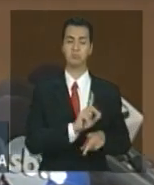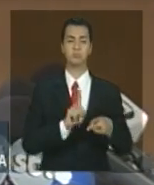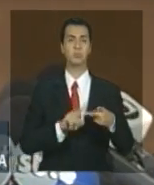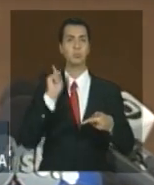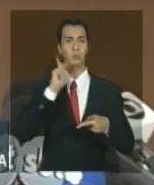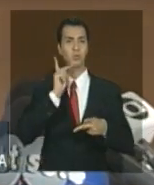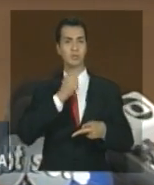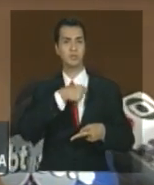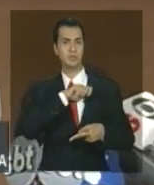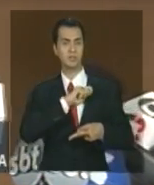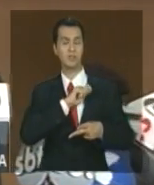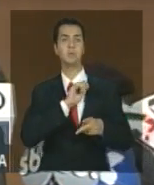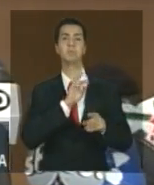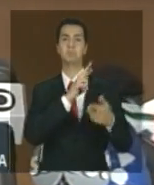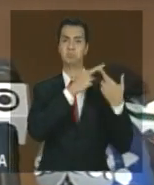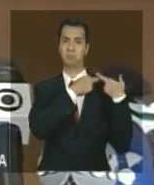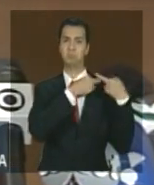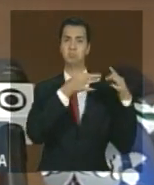fiscal responsável,